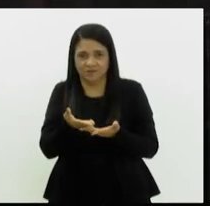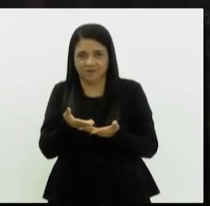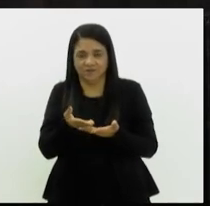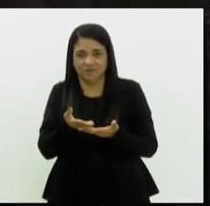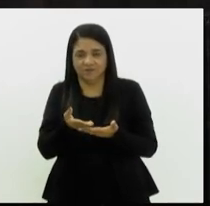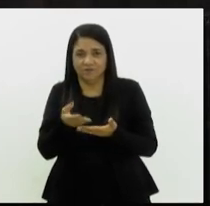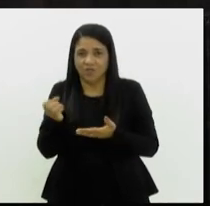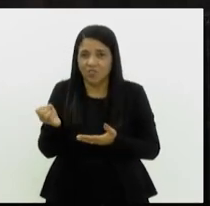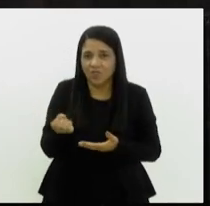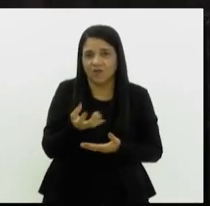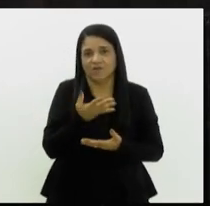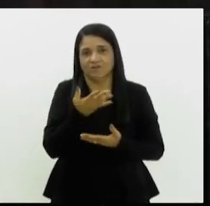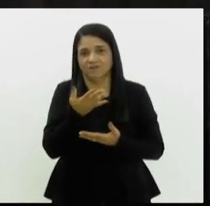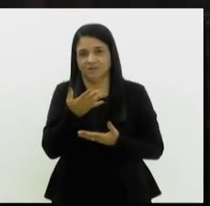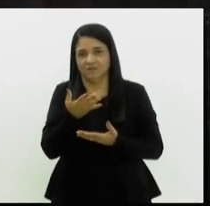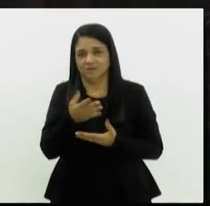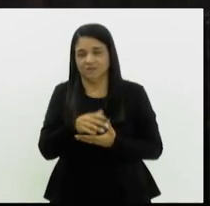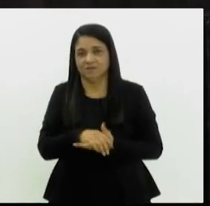Quando nós